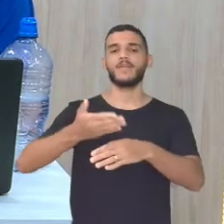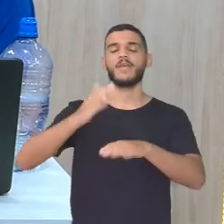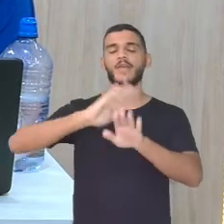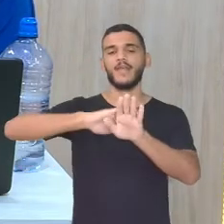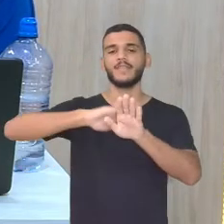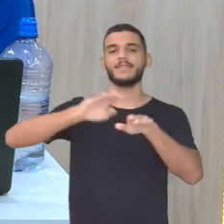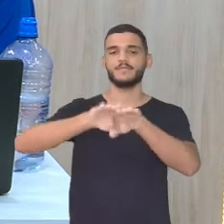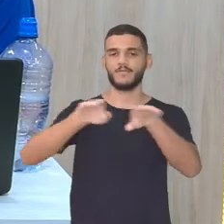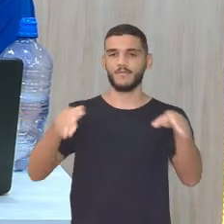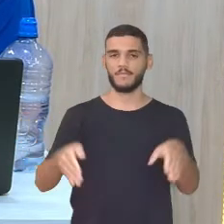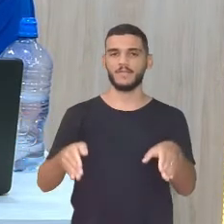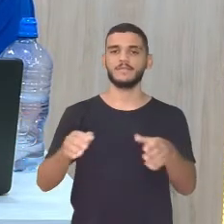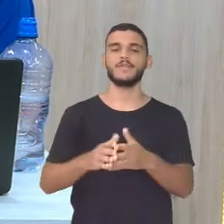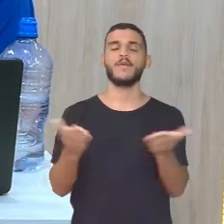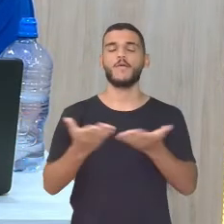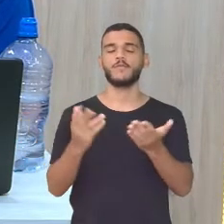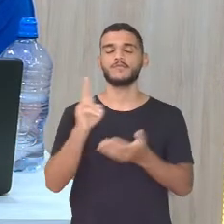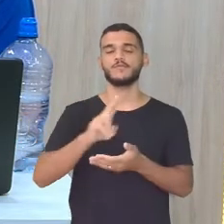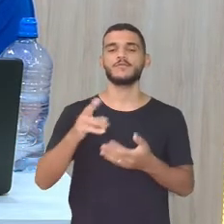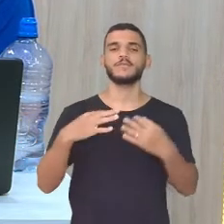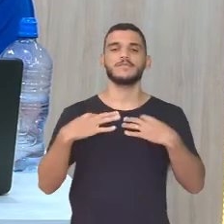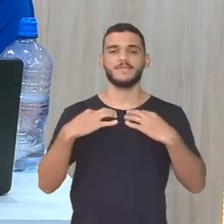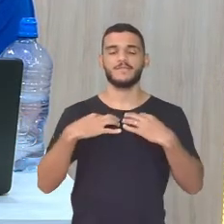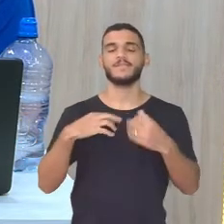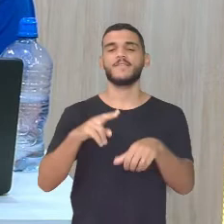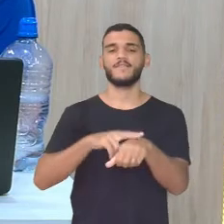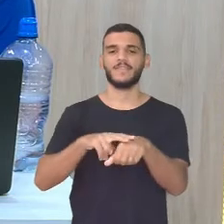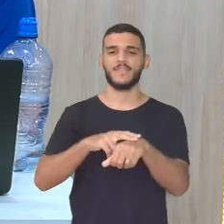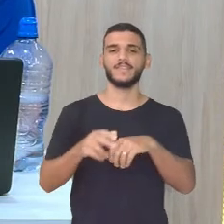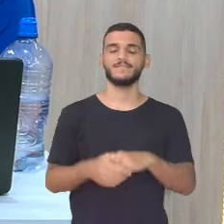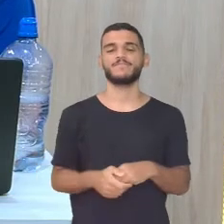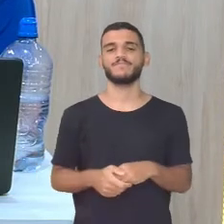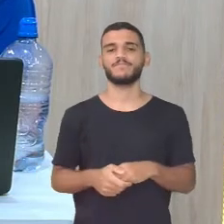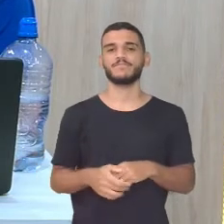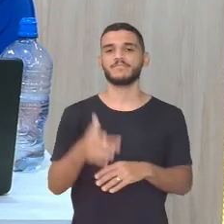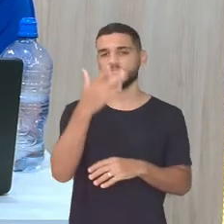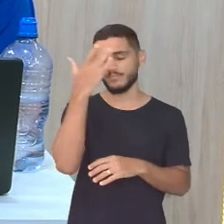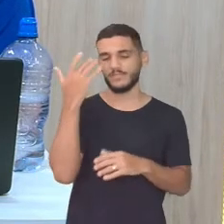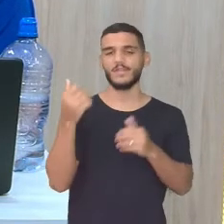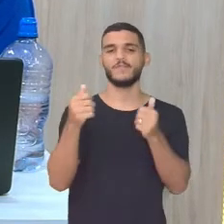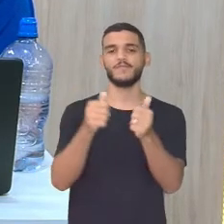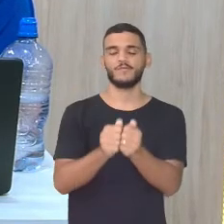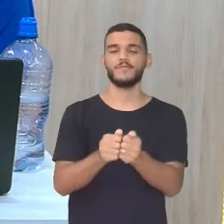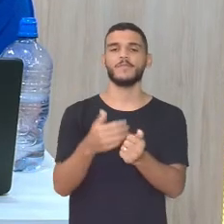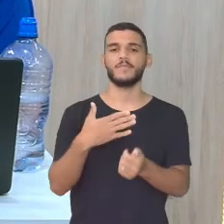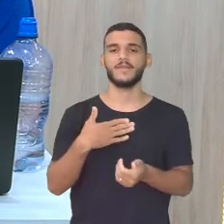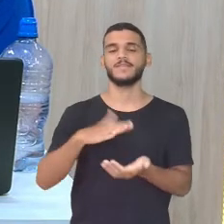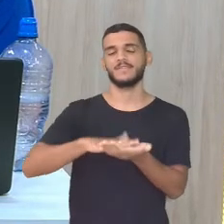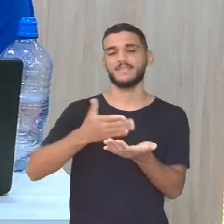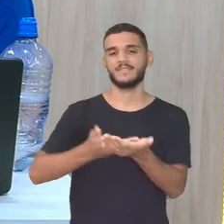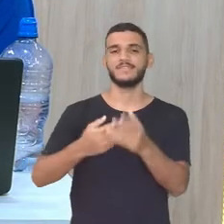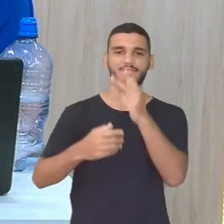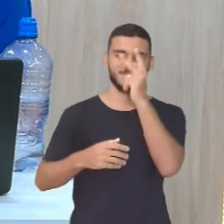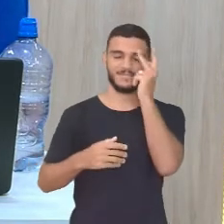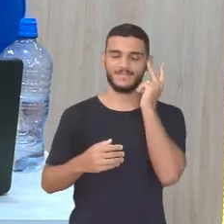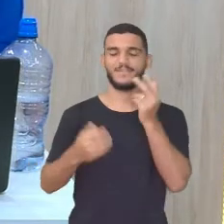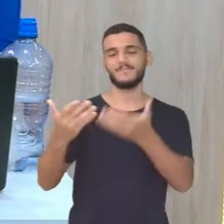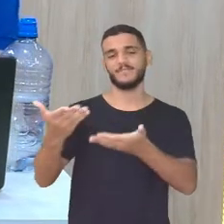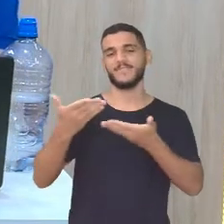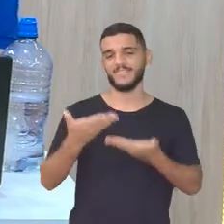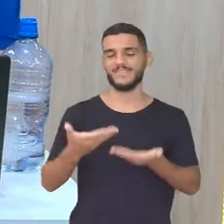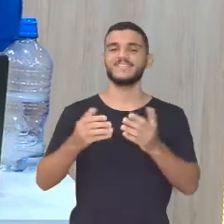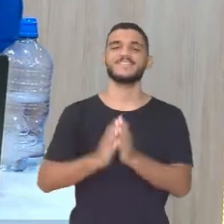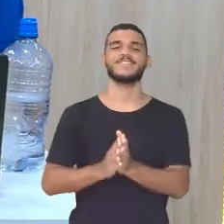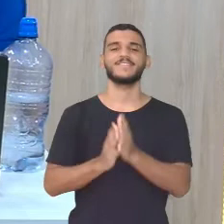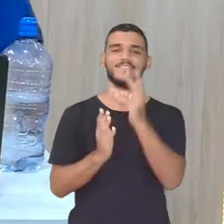visto uma blusa verde, certo? Me acompanhando na aula de hoje eu tenho o nosso querido intérprete Clisman. Seja muito